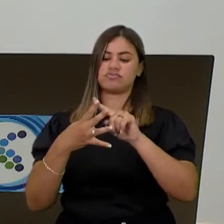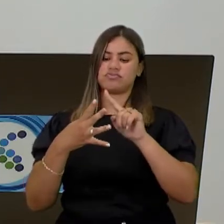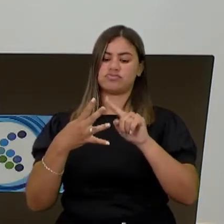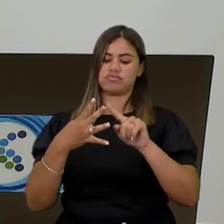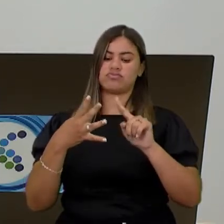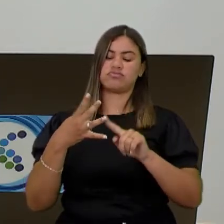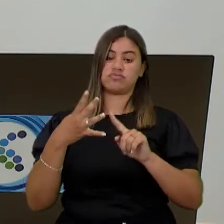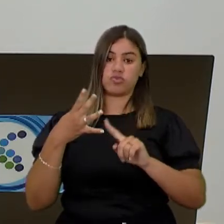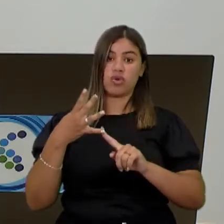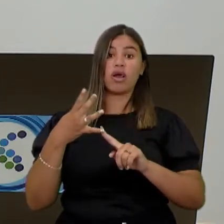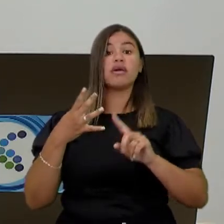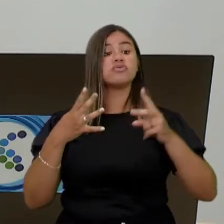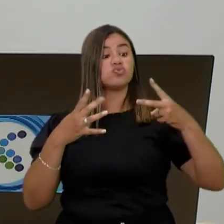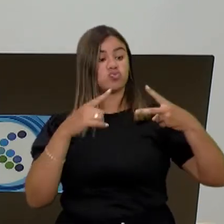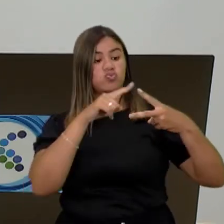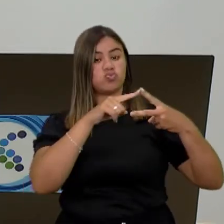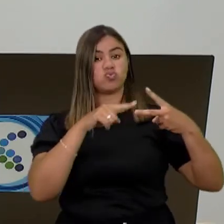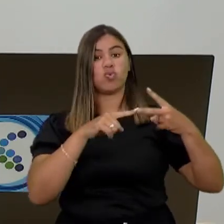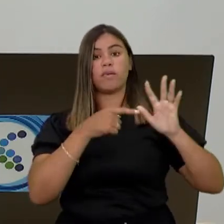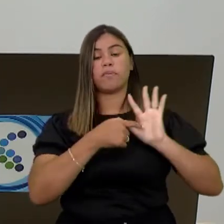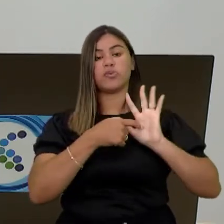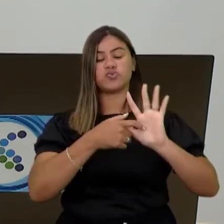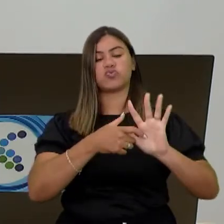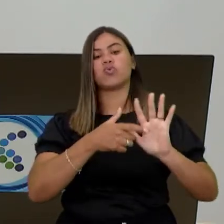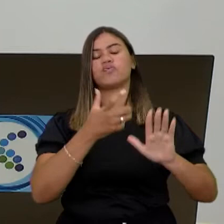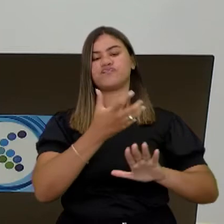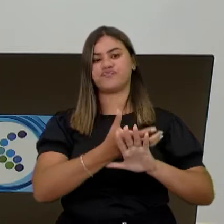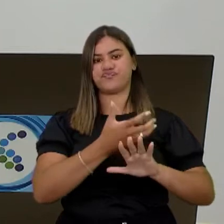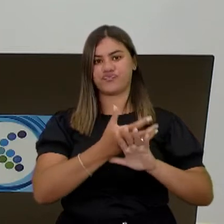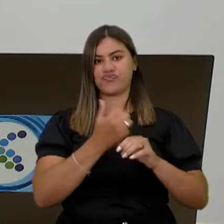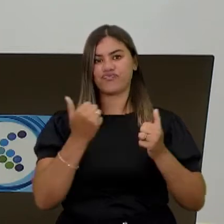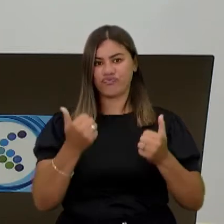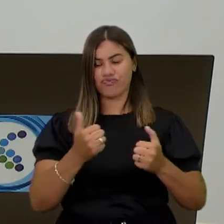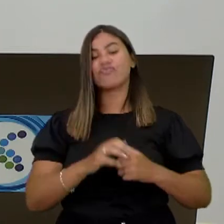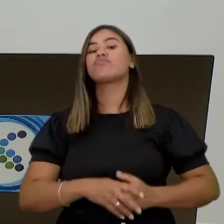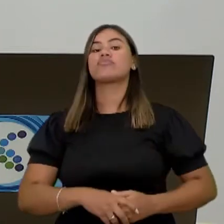sobrevoo e tal. Então, fizemos o que